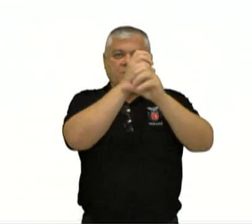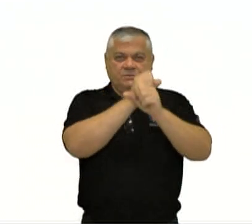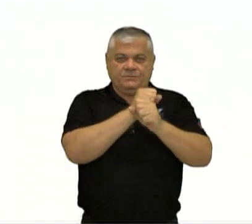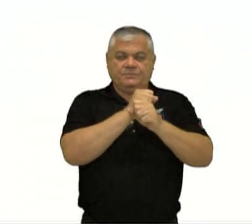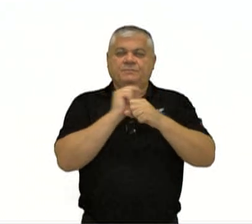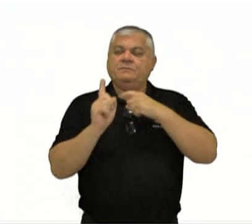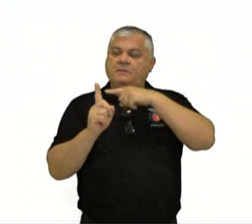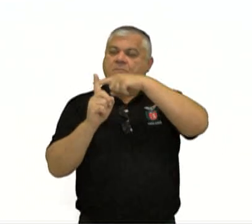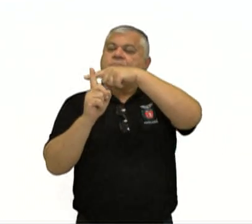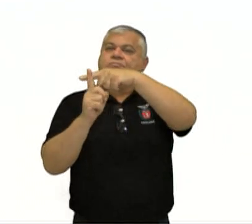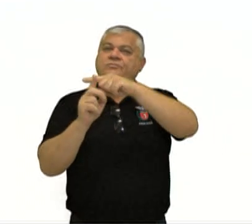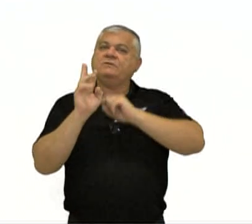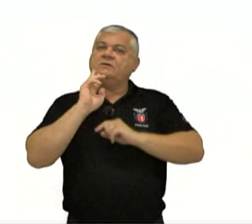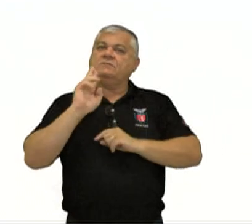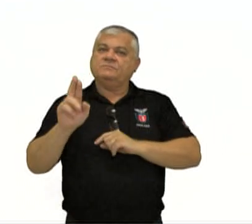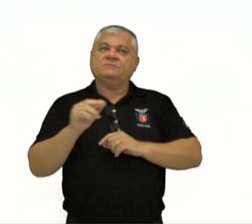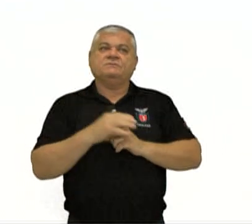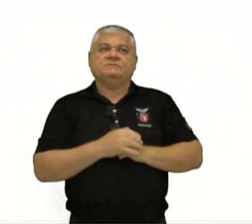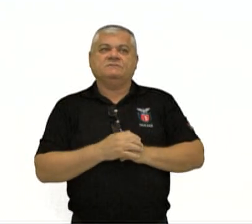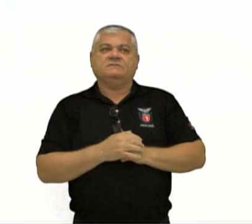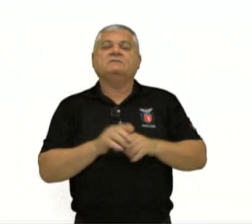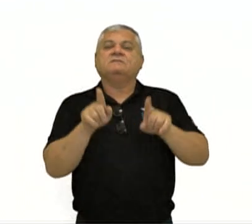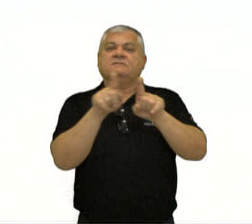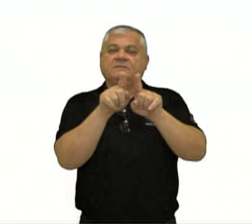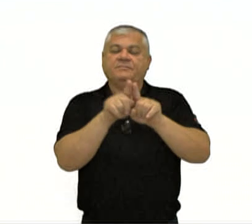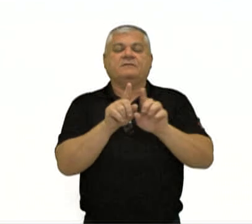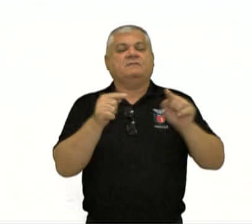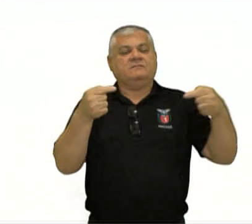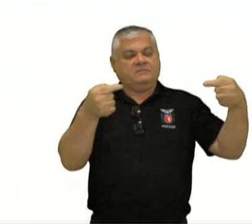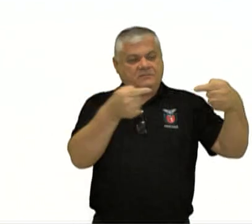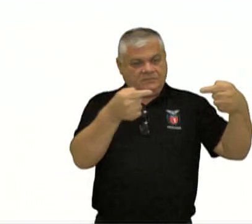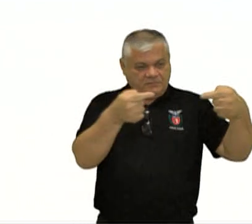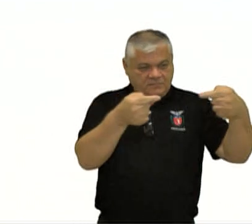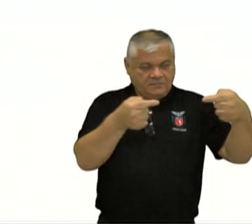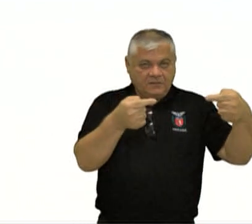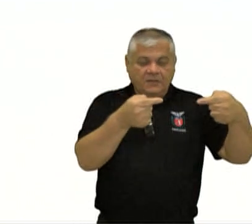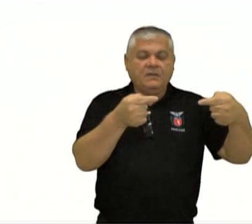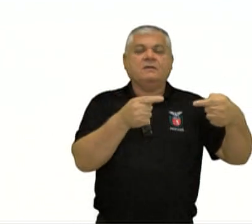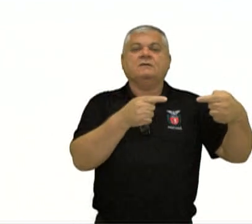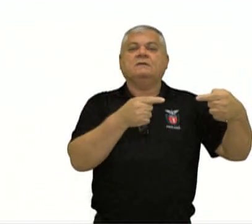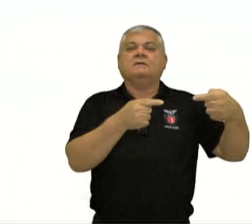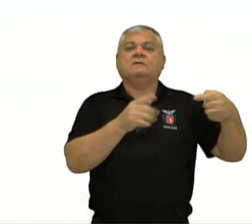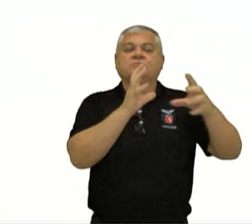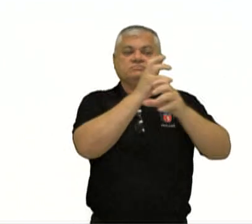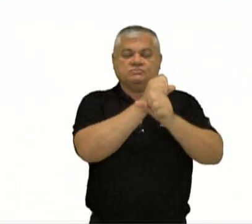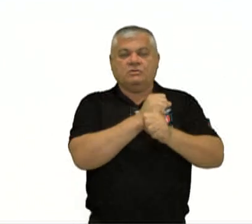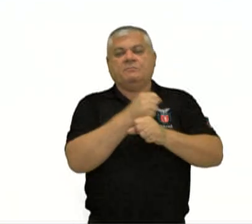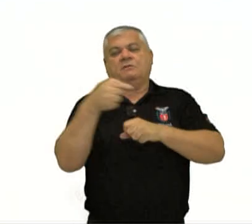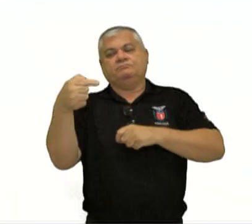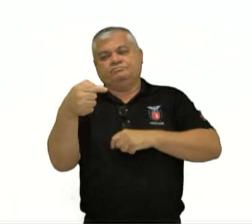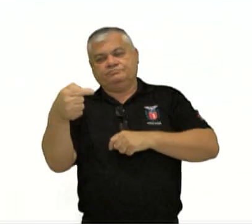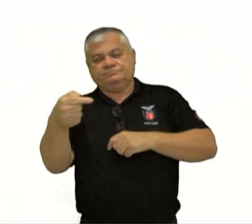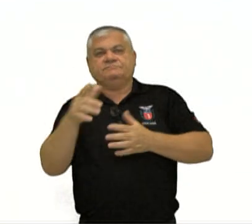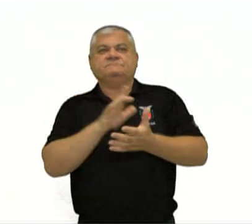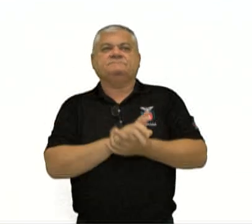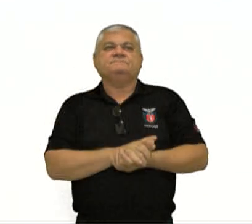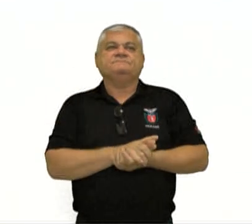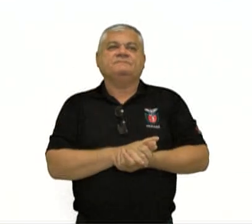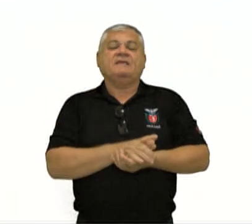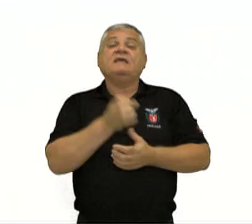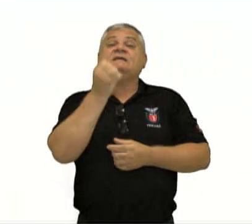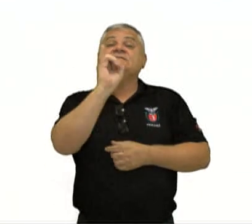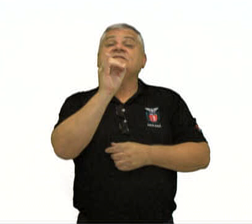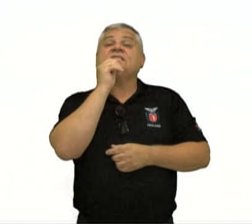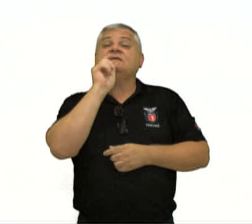mesmo sinal na resposta. Mesma coisa para o caso negativo, somar os dois números e repetir o sinal na resposta. Quando esses números